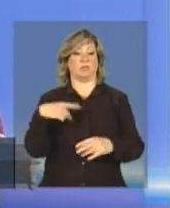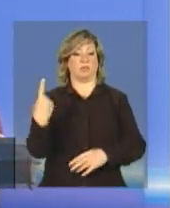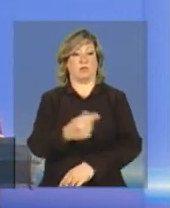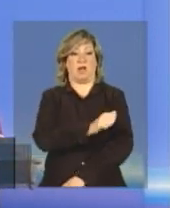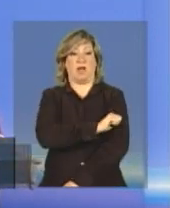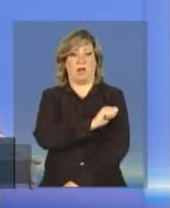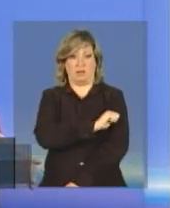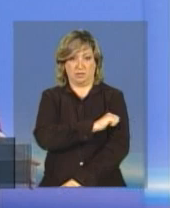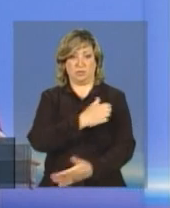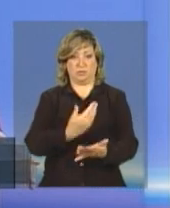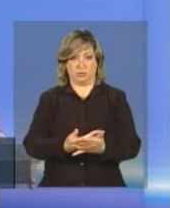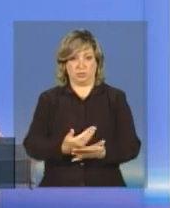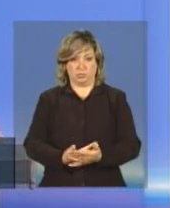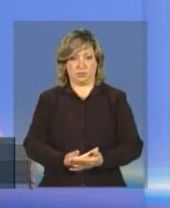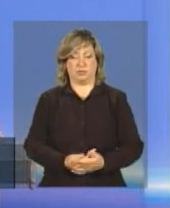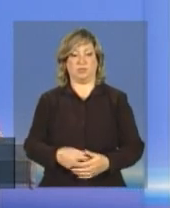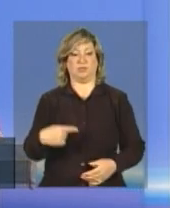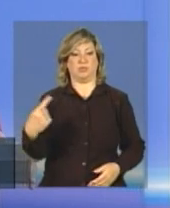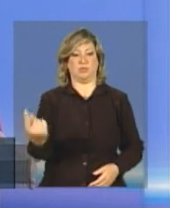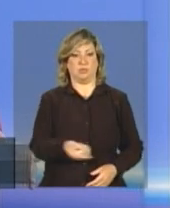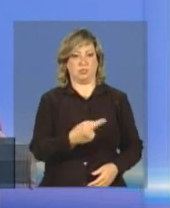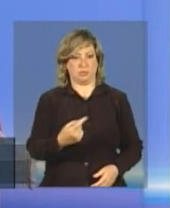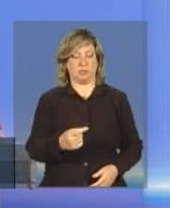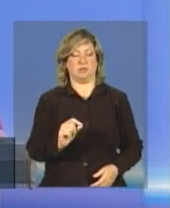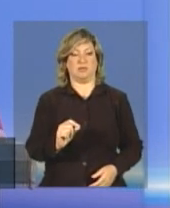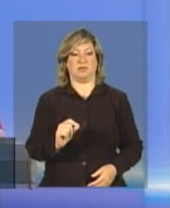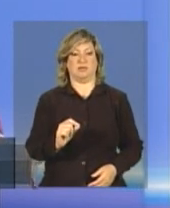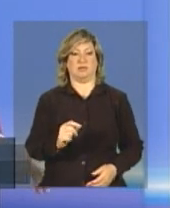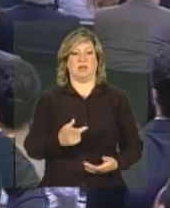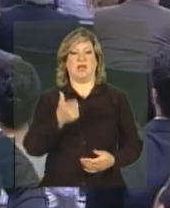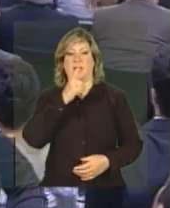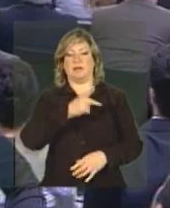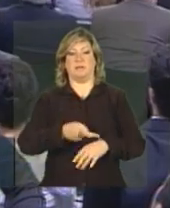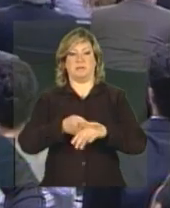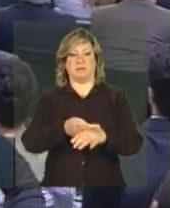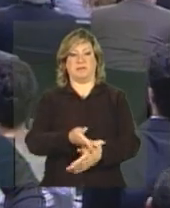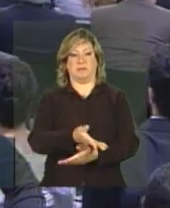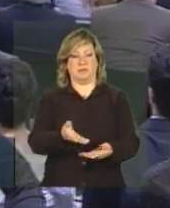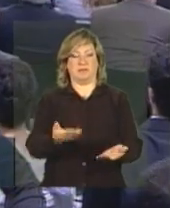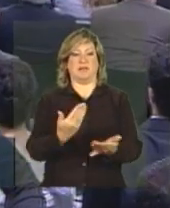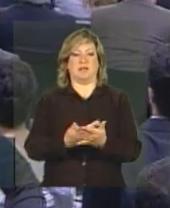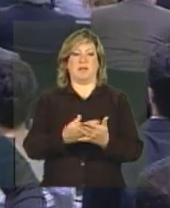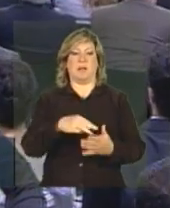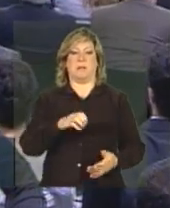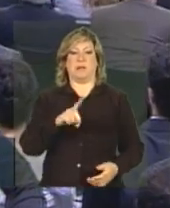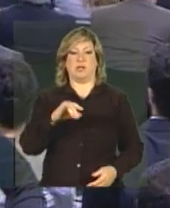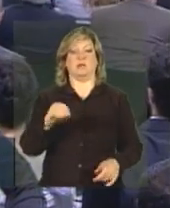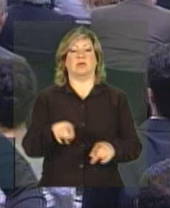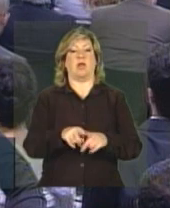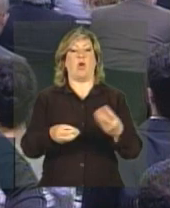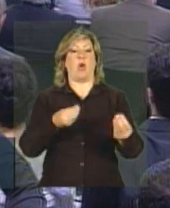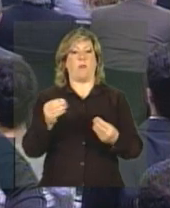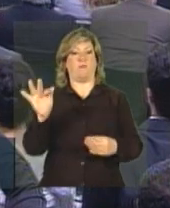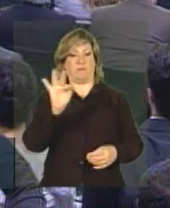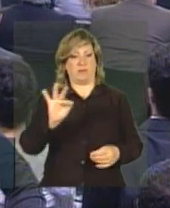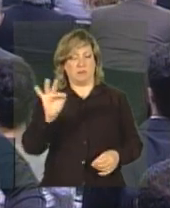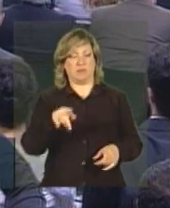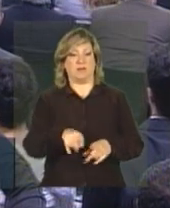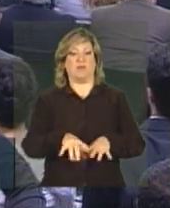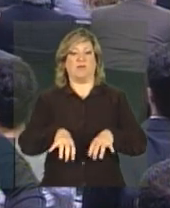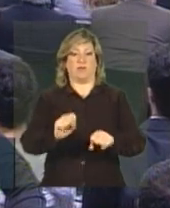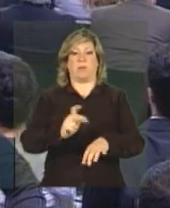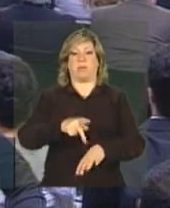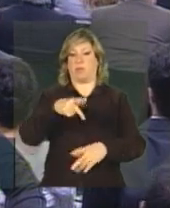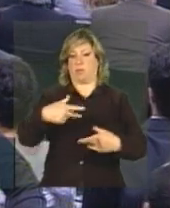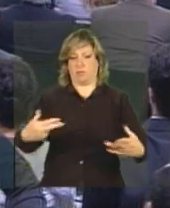estudantes, dos alunos e dos premiados, tanto ensino médio como ensino de graduação e